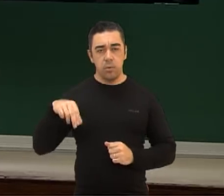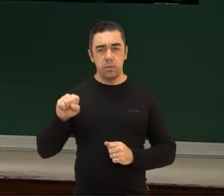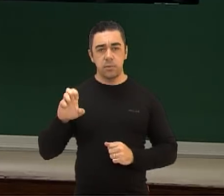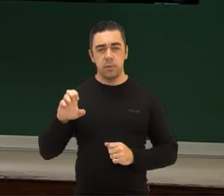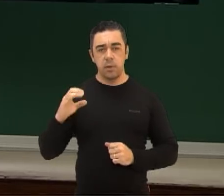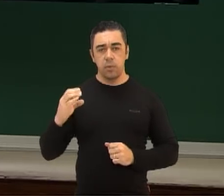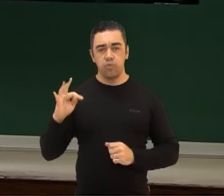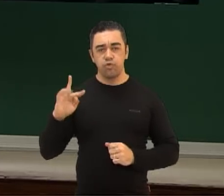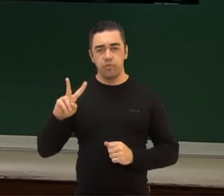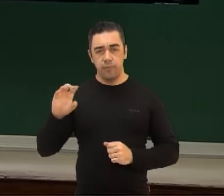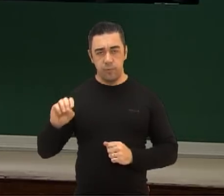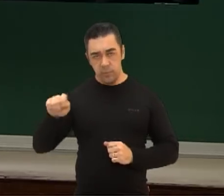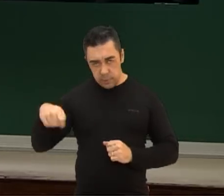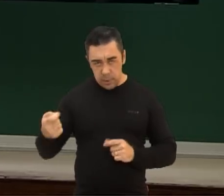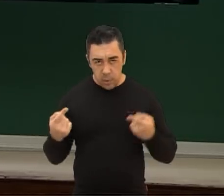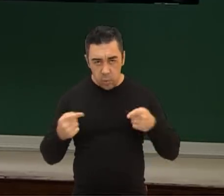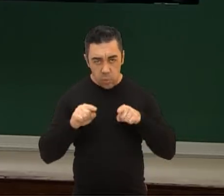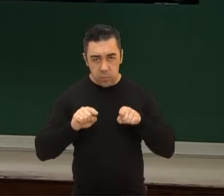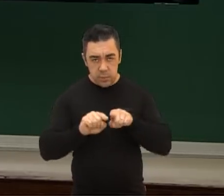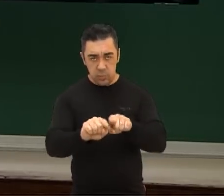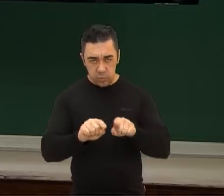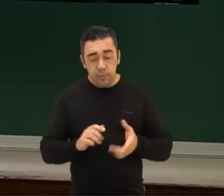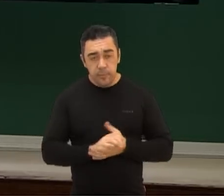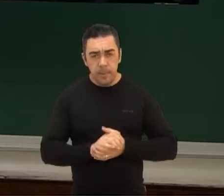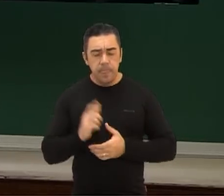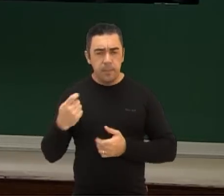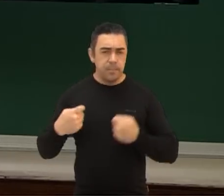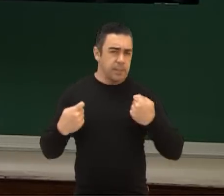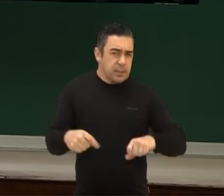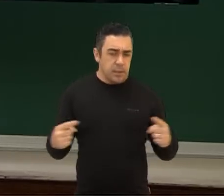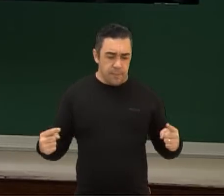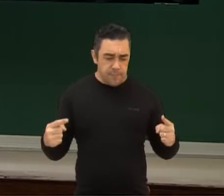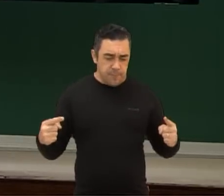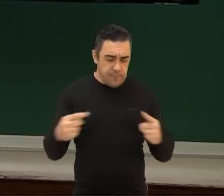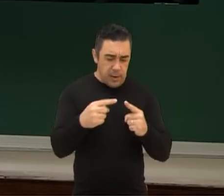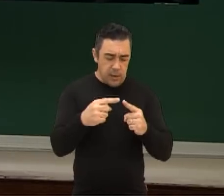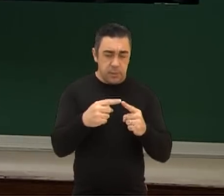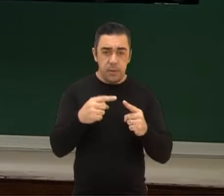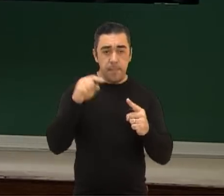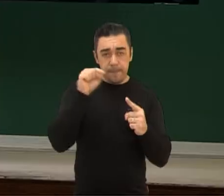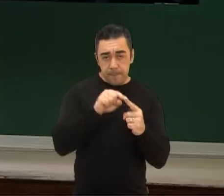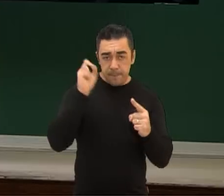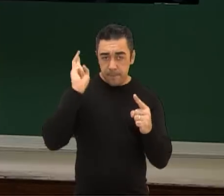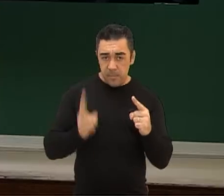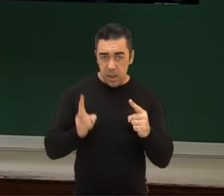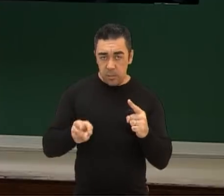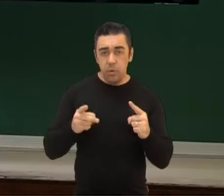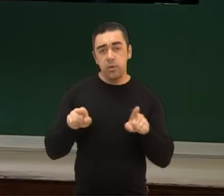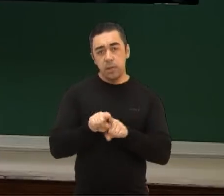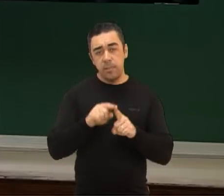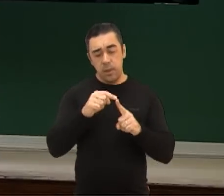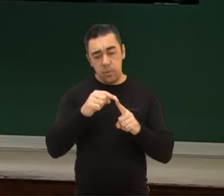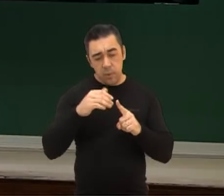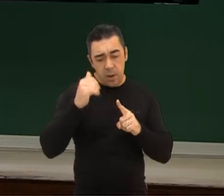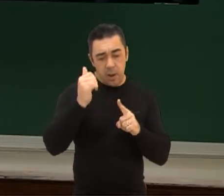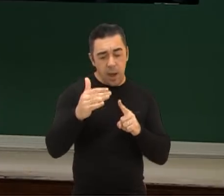ser consecutivo, ele tem que ter o vértice em comum e pelo menos um lado em